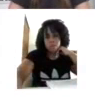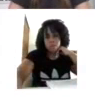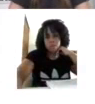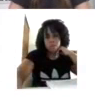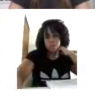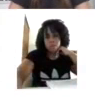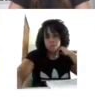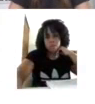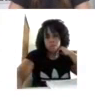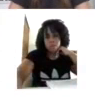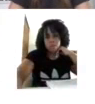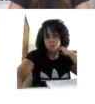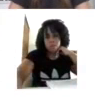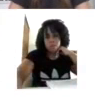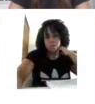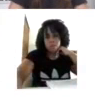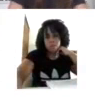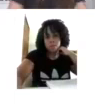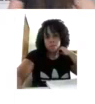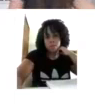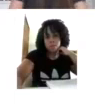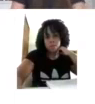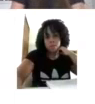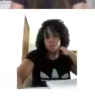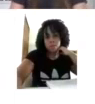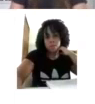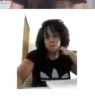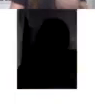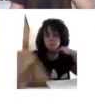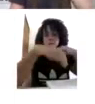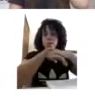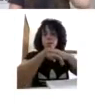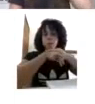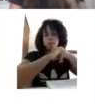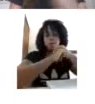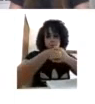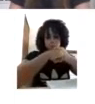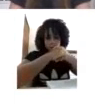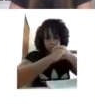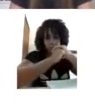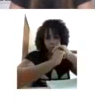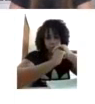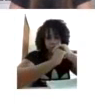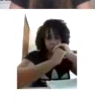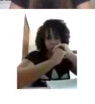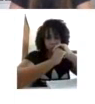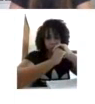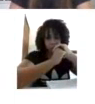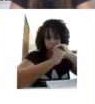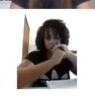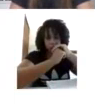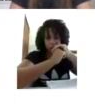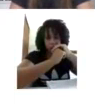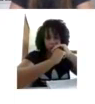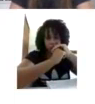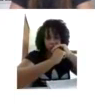Física, Cleisiane da Educação Física, Débora Salles, Ciências Naturais, Isabela Freitas, Educação Física, Michele